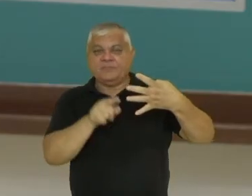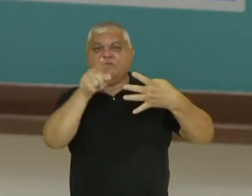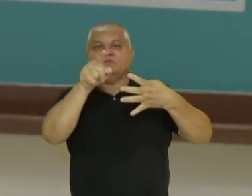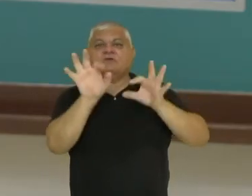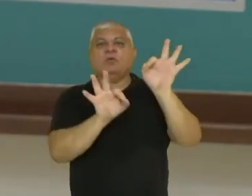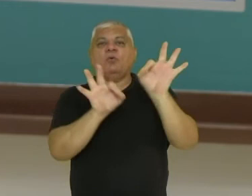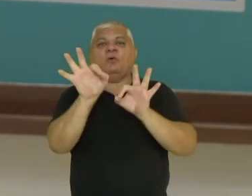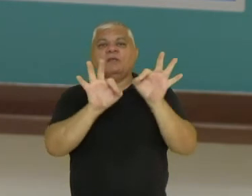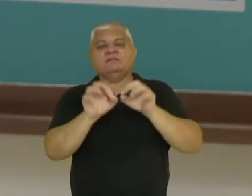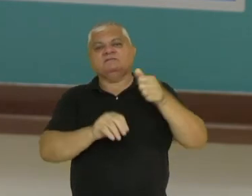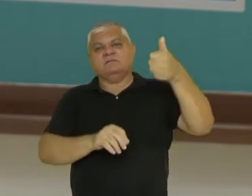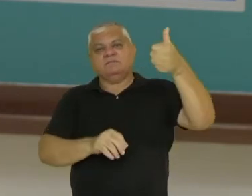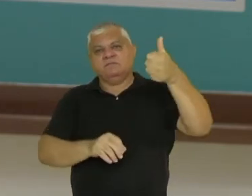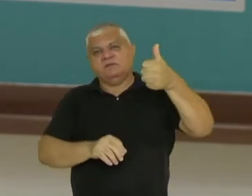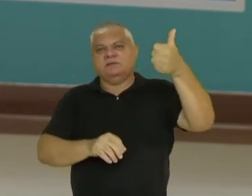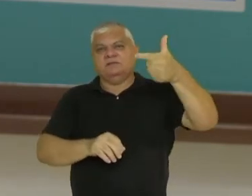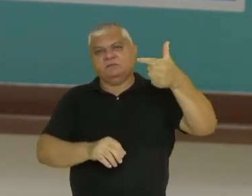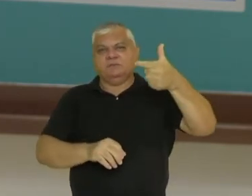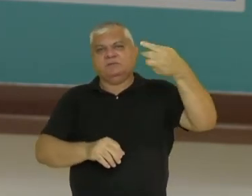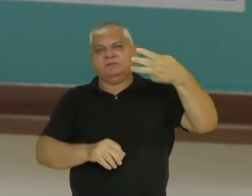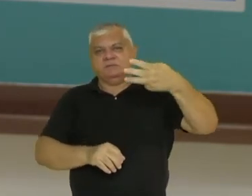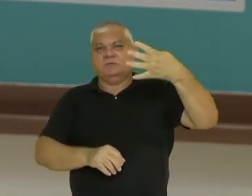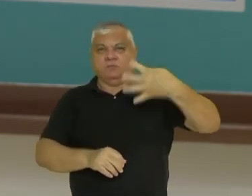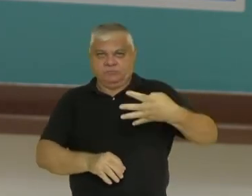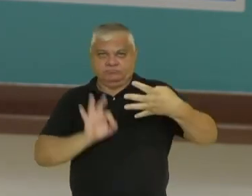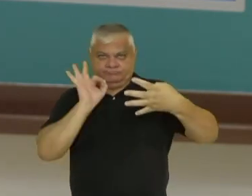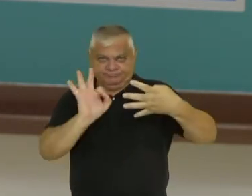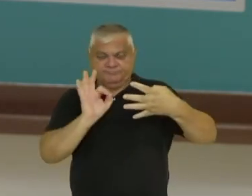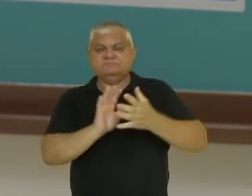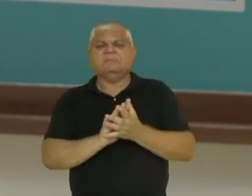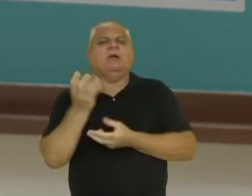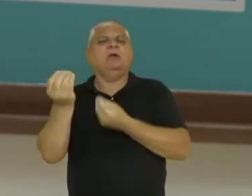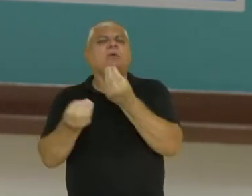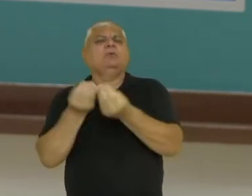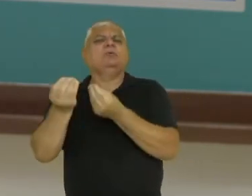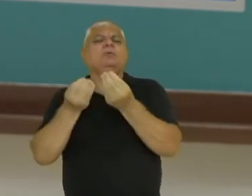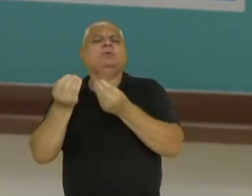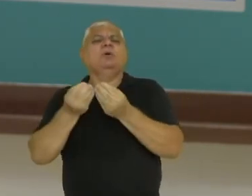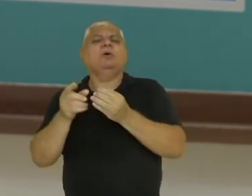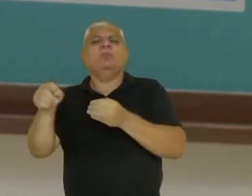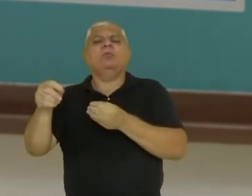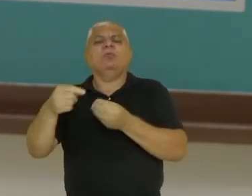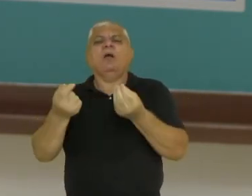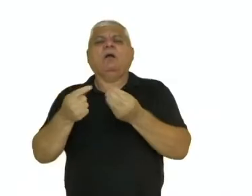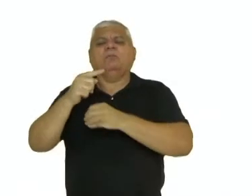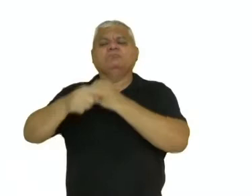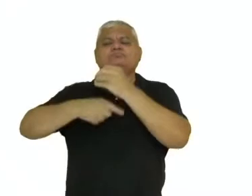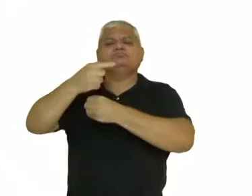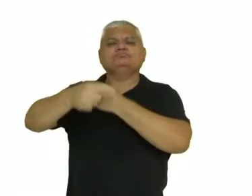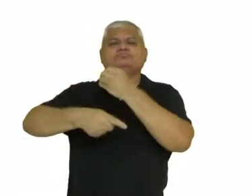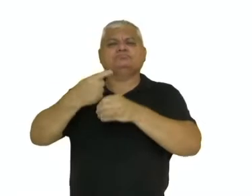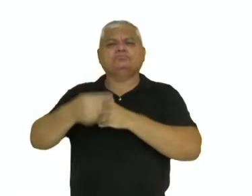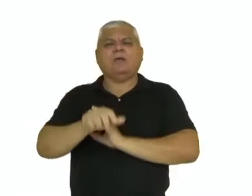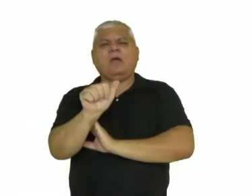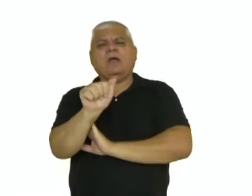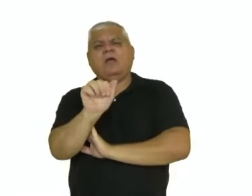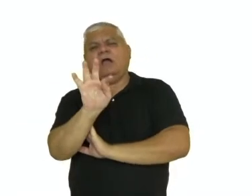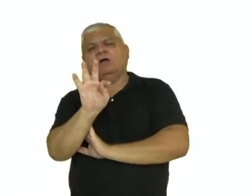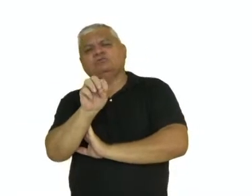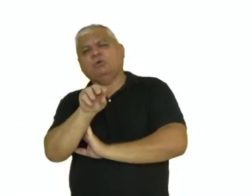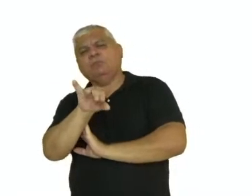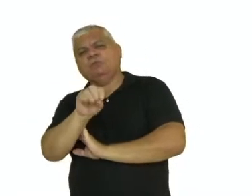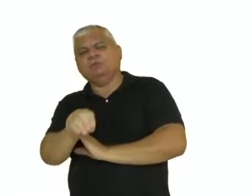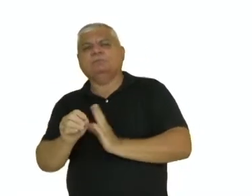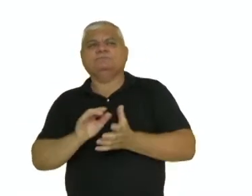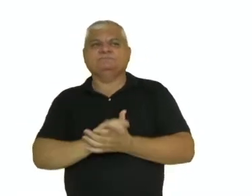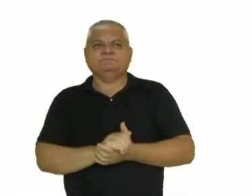maneira cronológica como que se deu aí os modelos atômicos. Então,